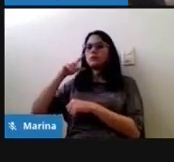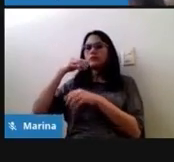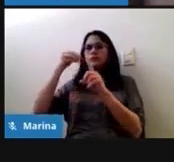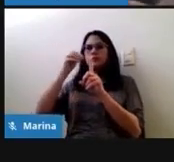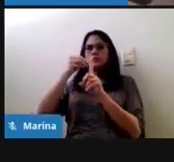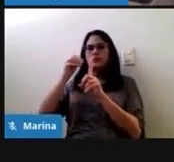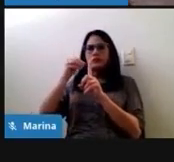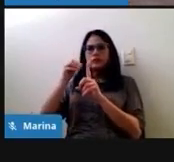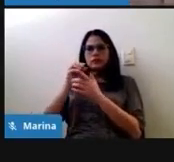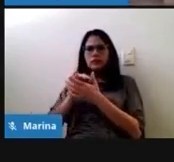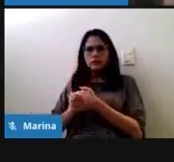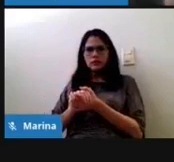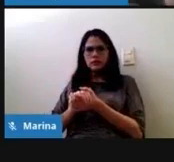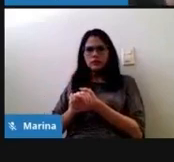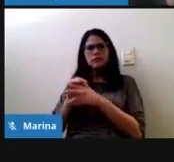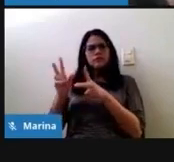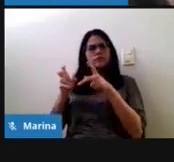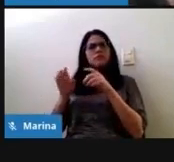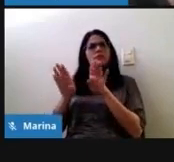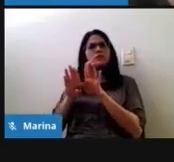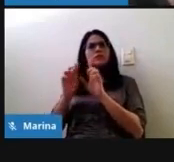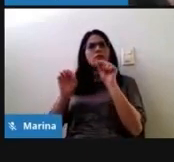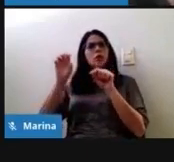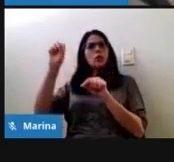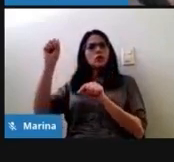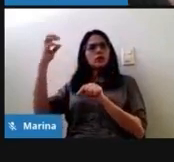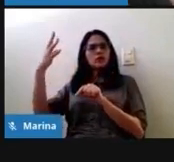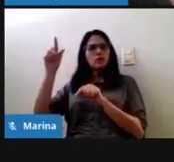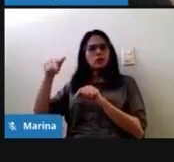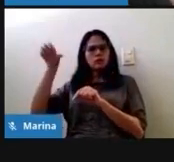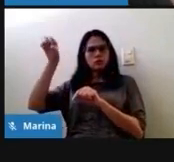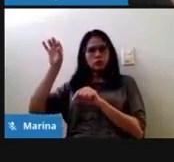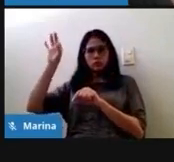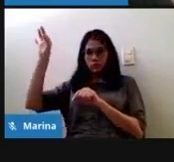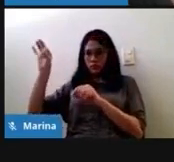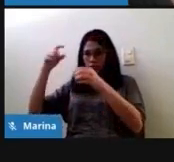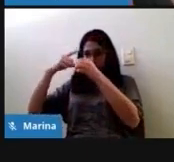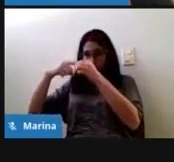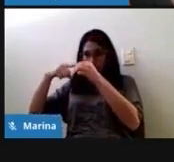indicadores. Então, nós observamos que 84,9% dos municípios de grande porte